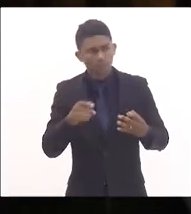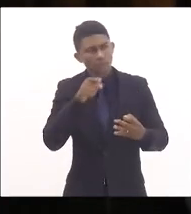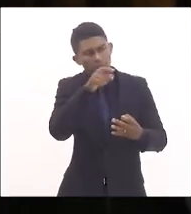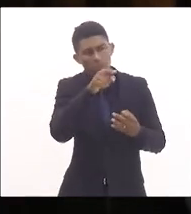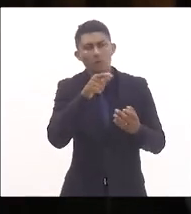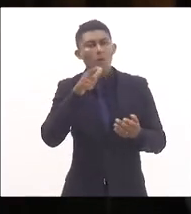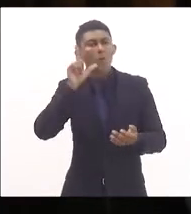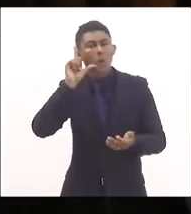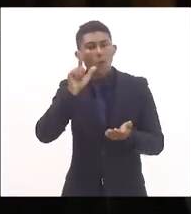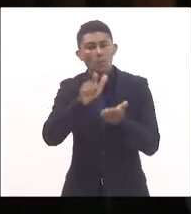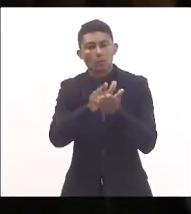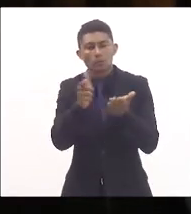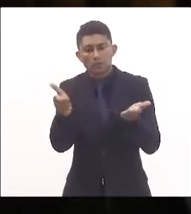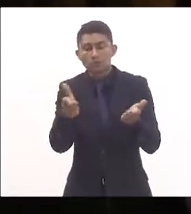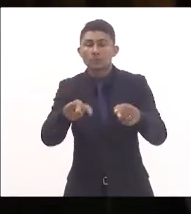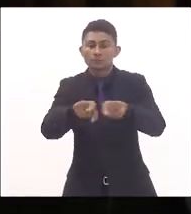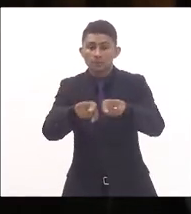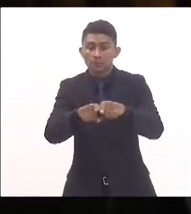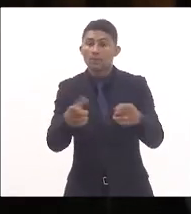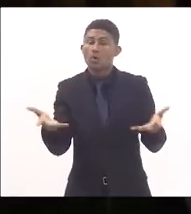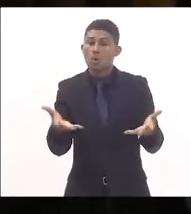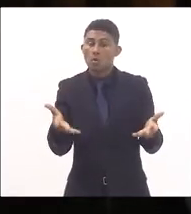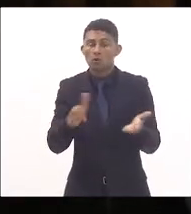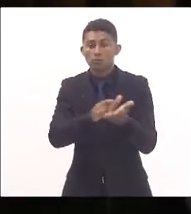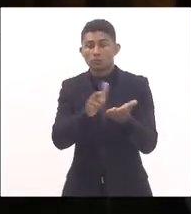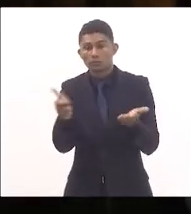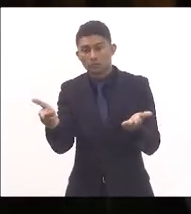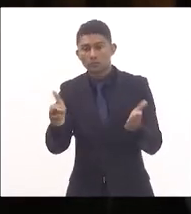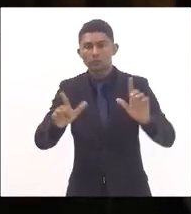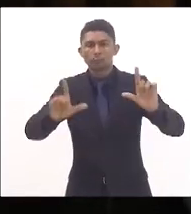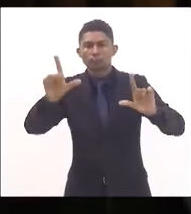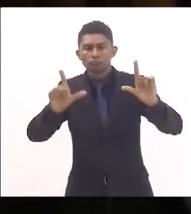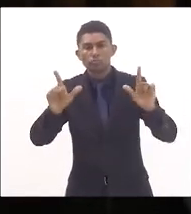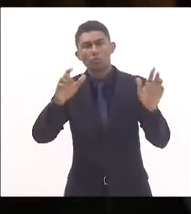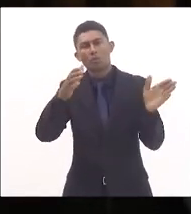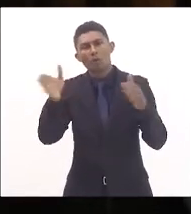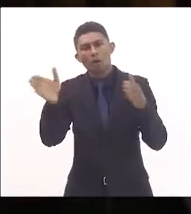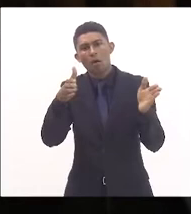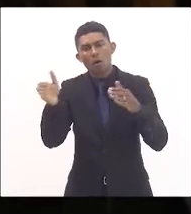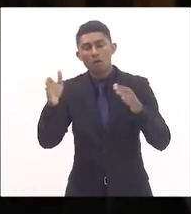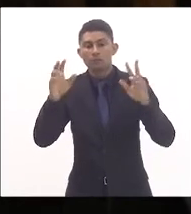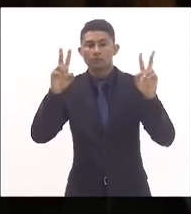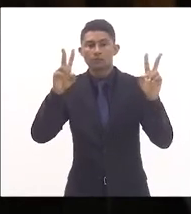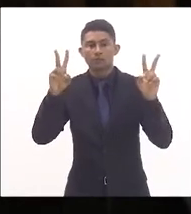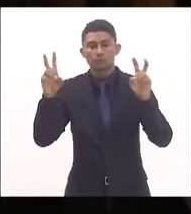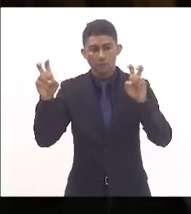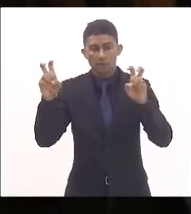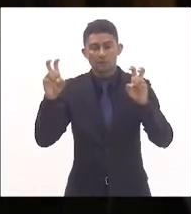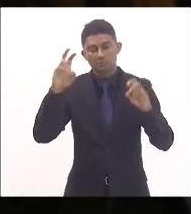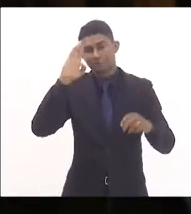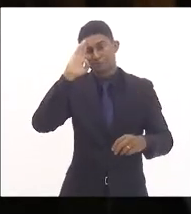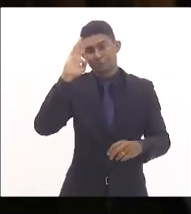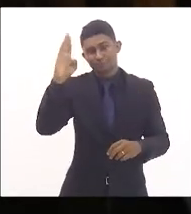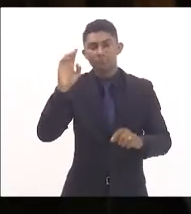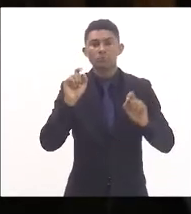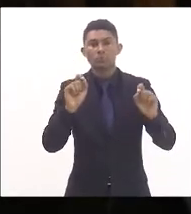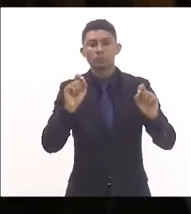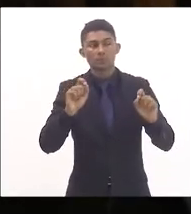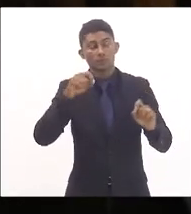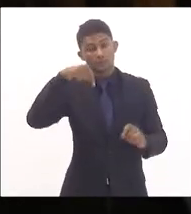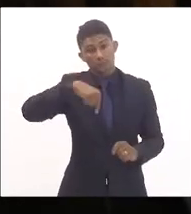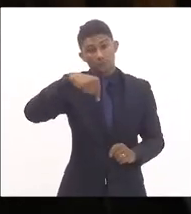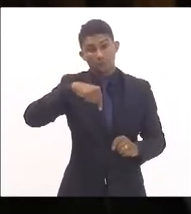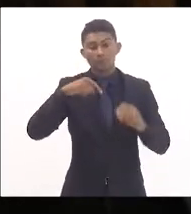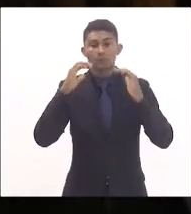jornais de ontem e de hoje o tema central que se discute no Congresso